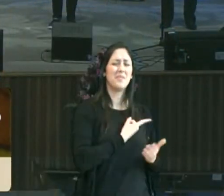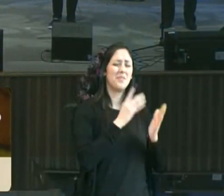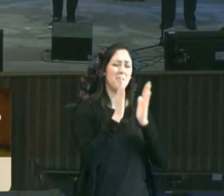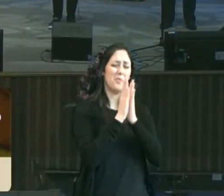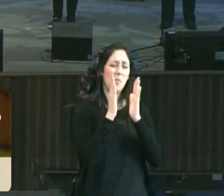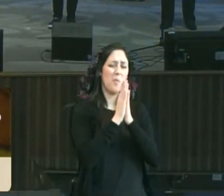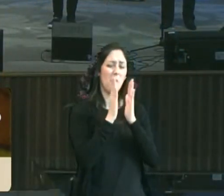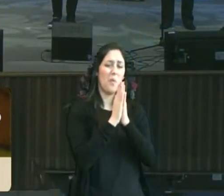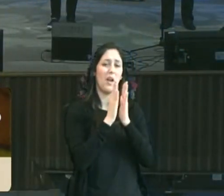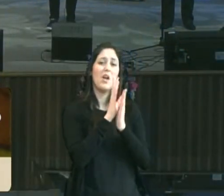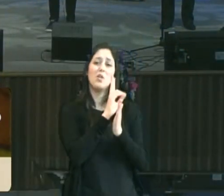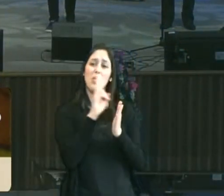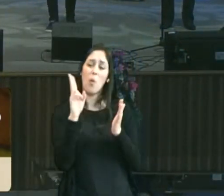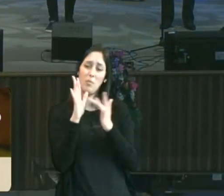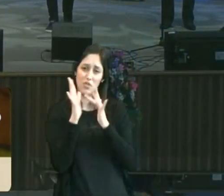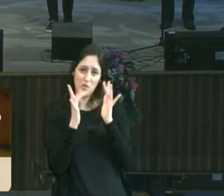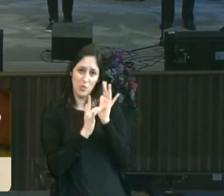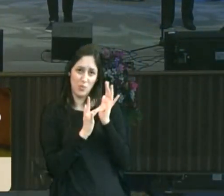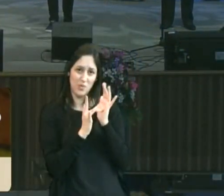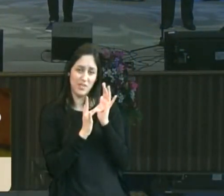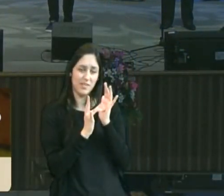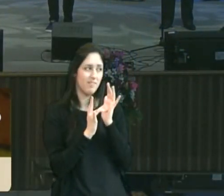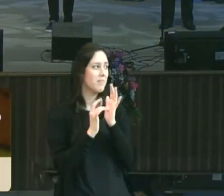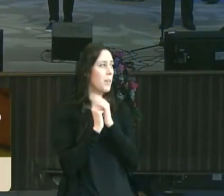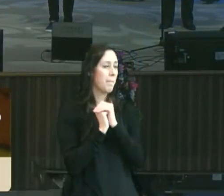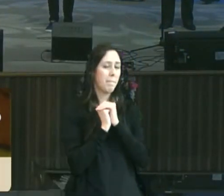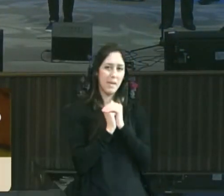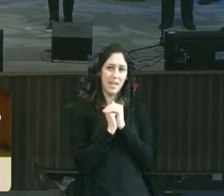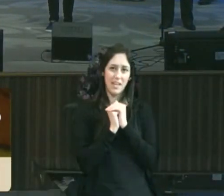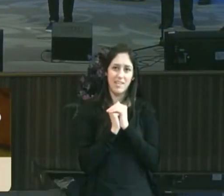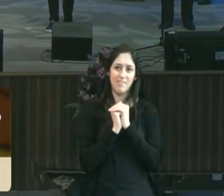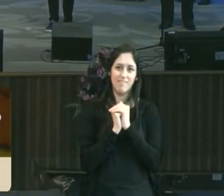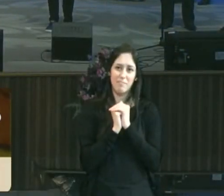em nome de Jesus. Amém, amém.